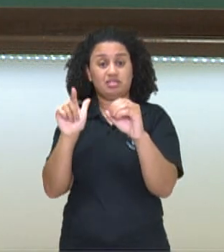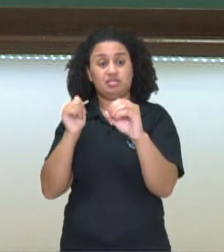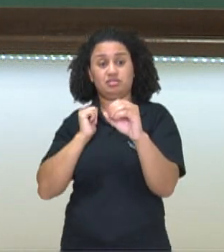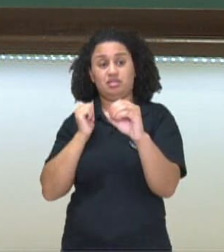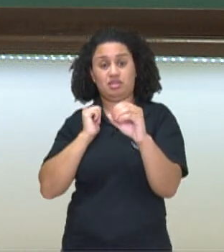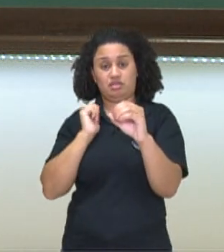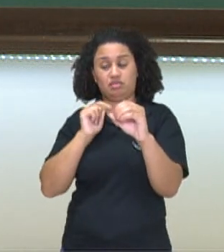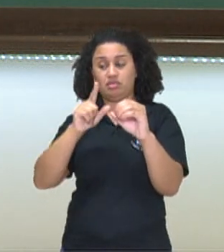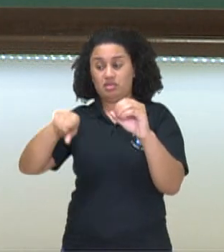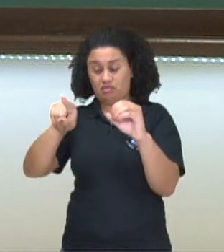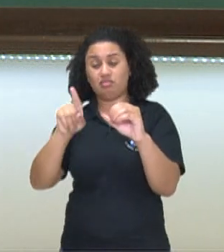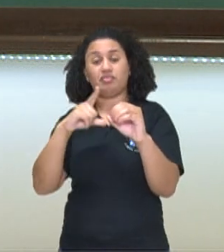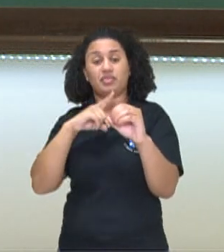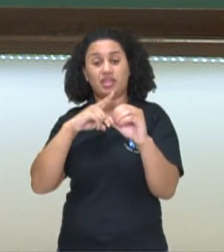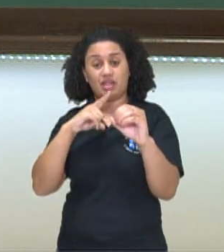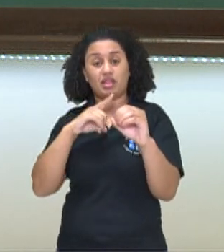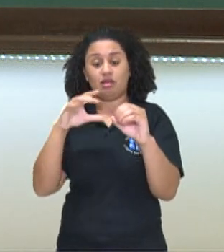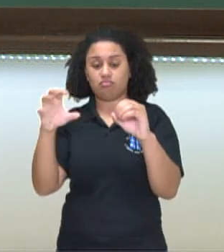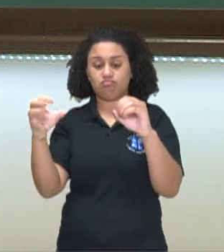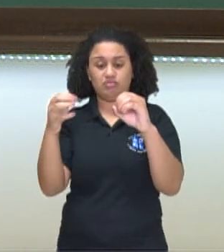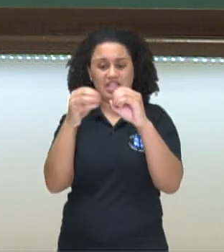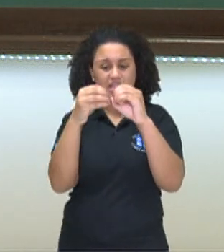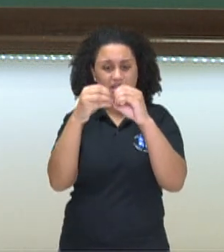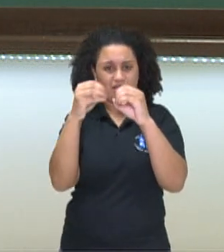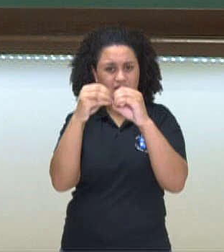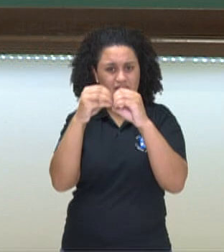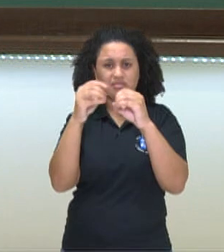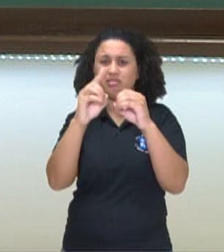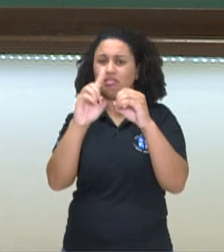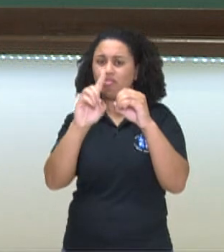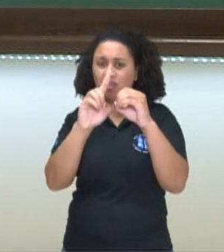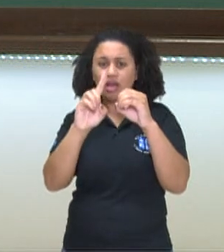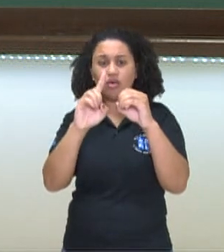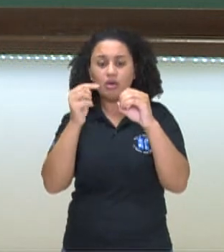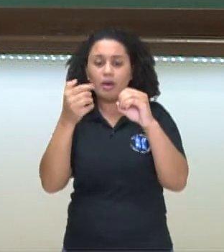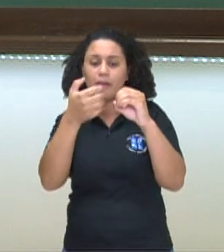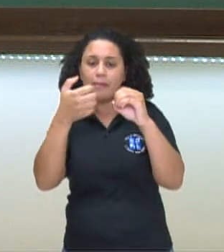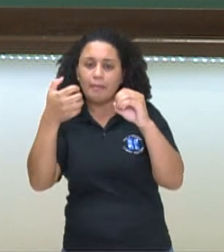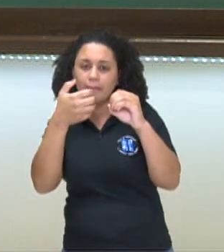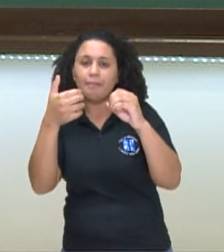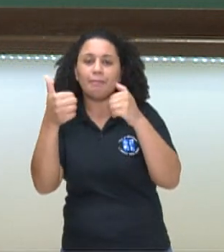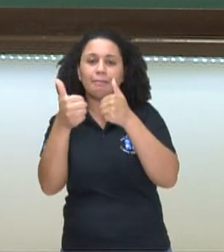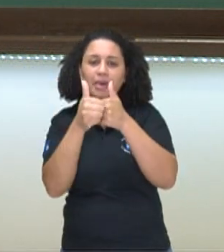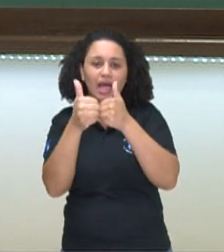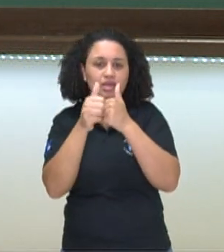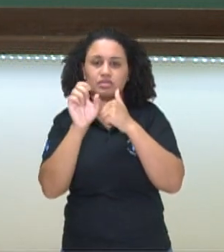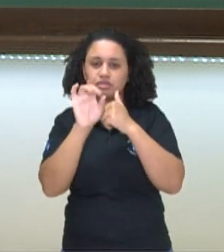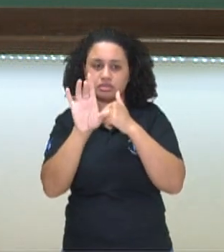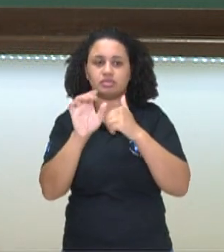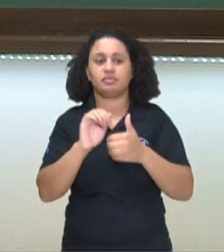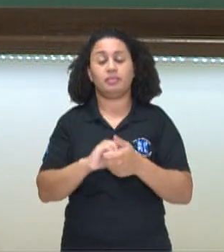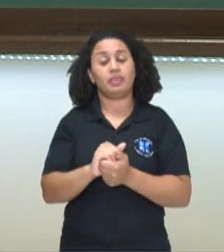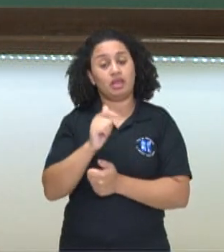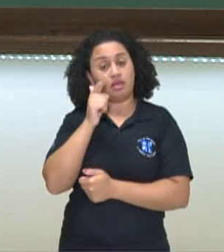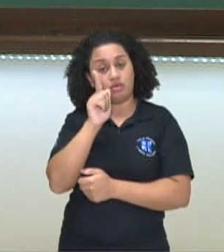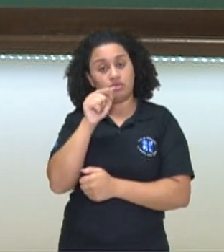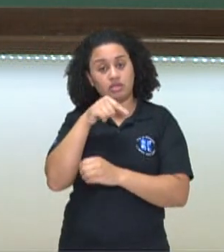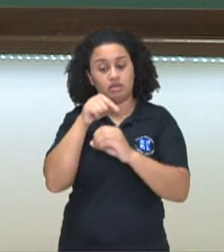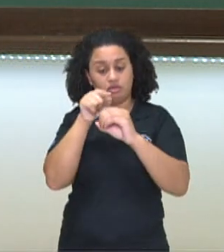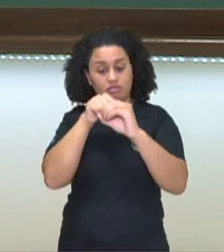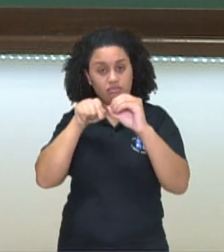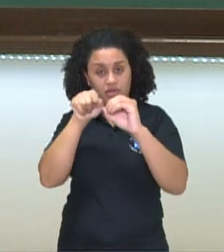um corpo carregado que eu não encostei nos dois corpos. Só aproveitei ele para induzir. Ok? E consegui carregar o corpo